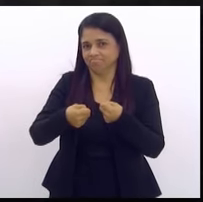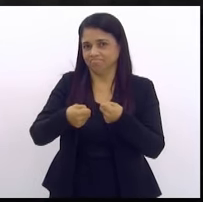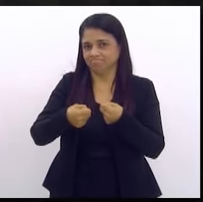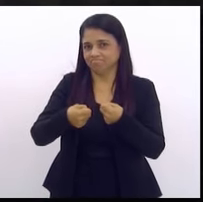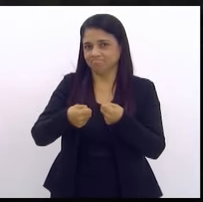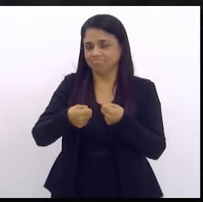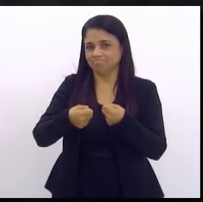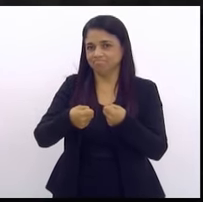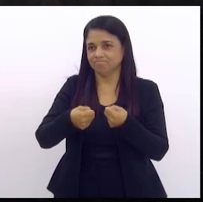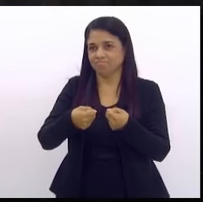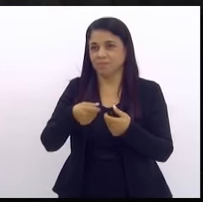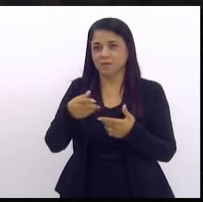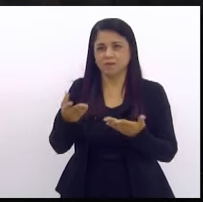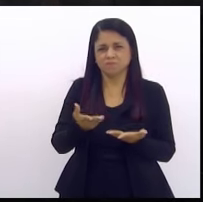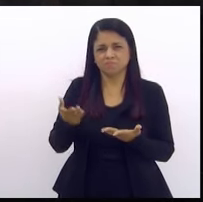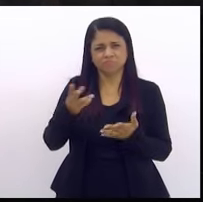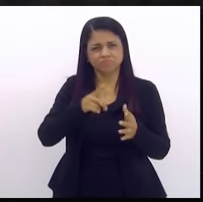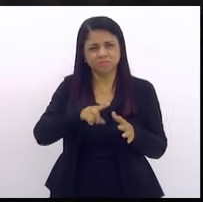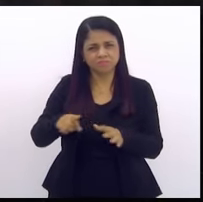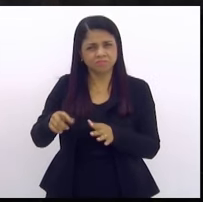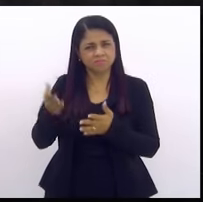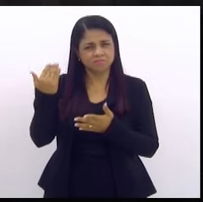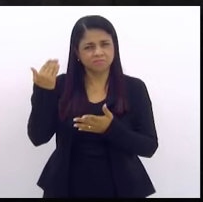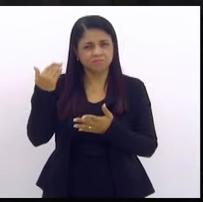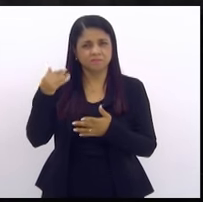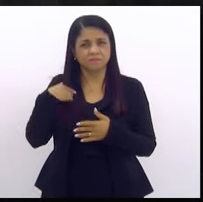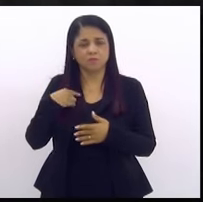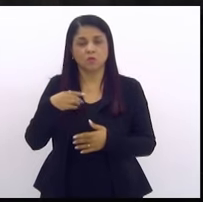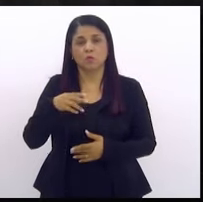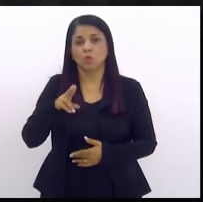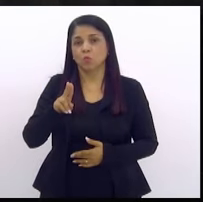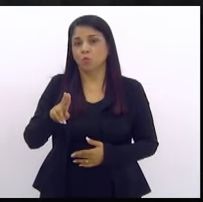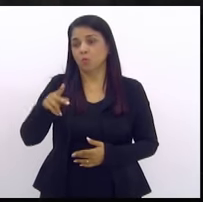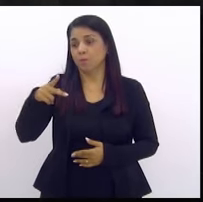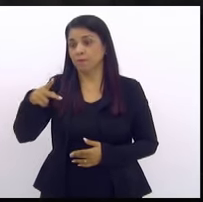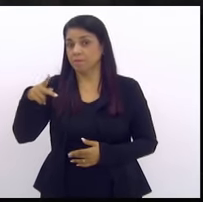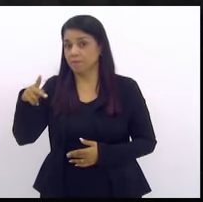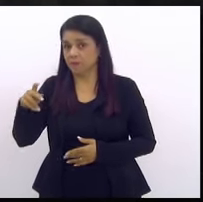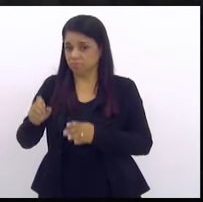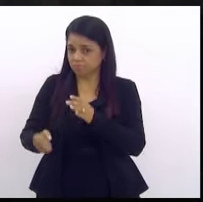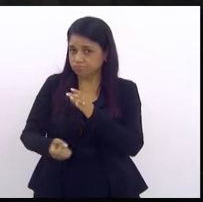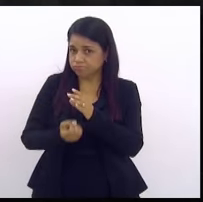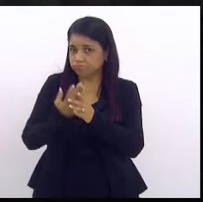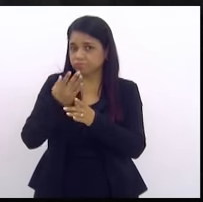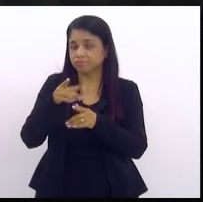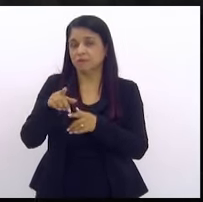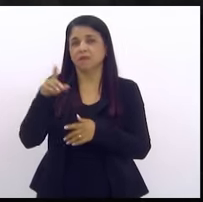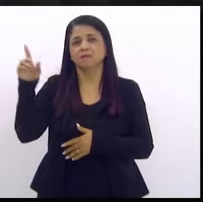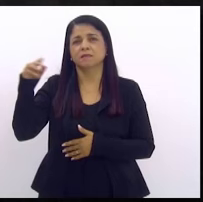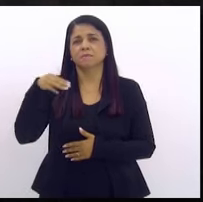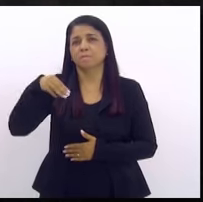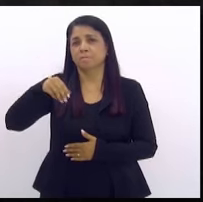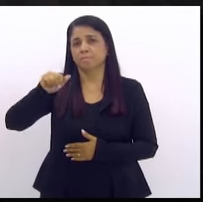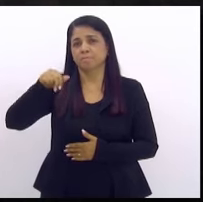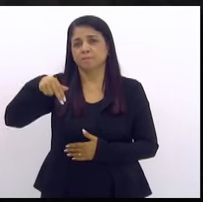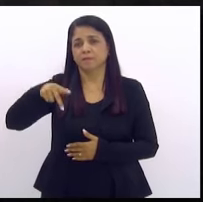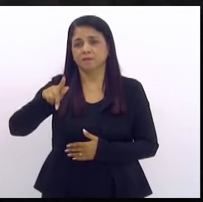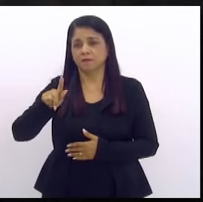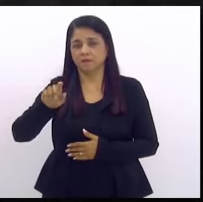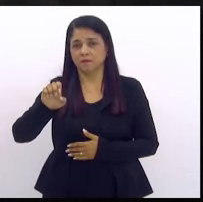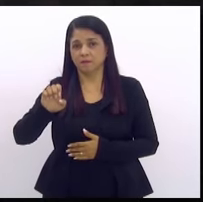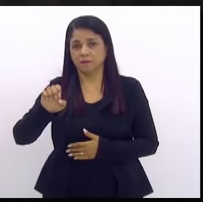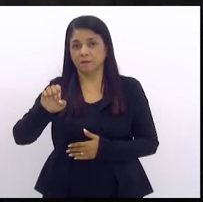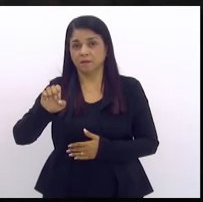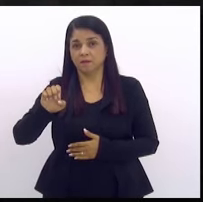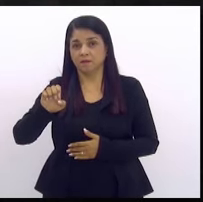Esses dias nós tivemos inaugurando, vamos dizer assim, uma UPP, uma base, lá na Mangueirinha. E eu me lembro que eu, conversando